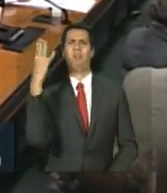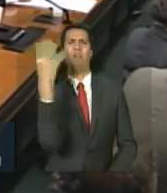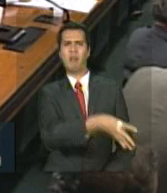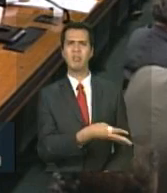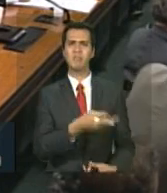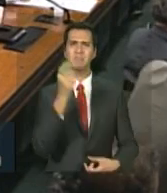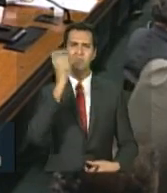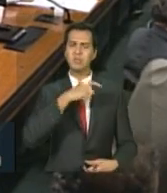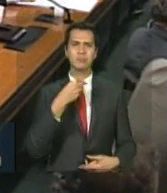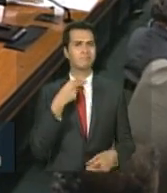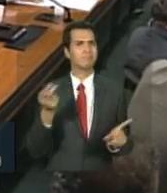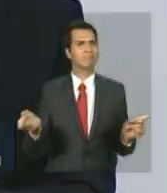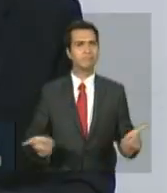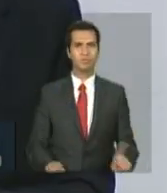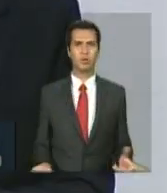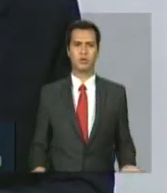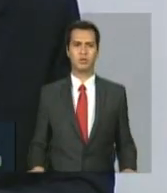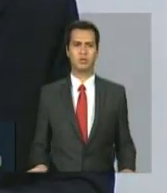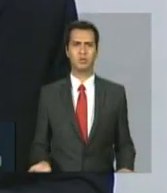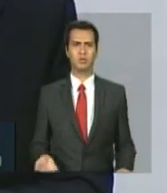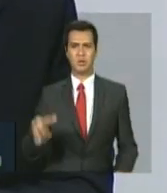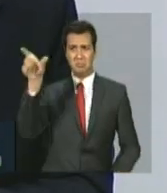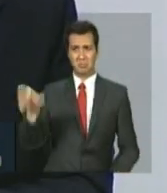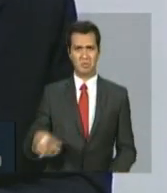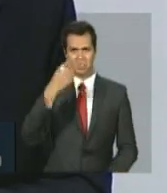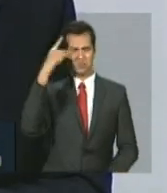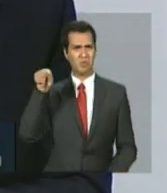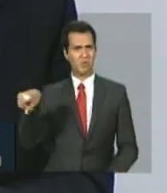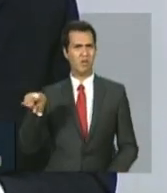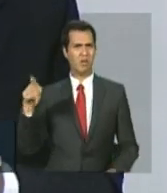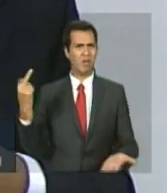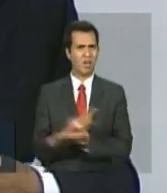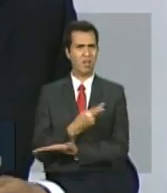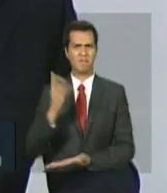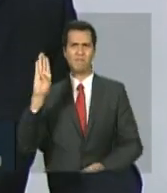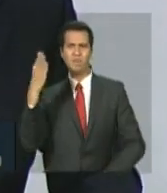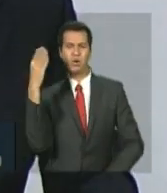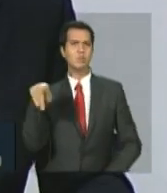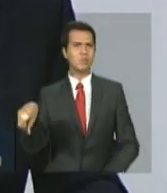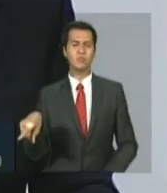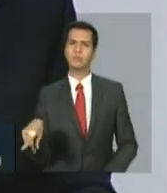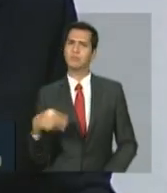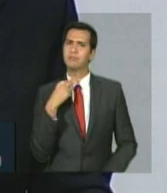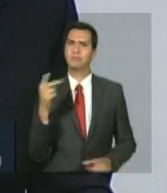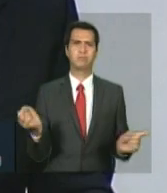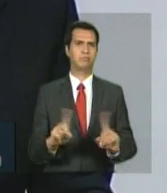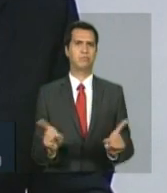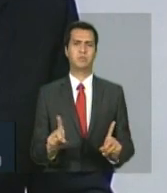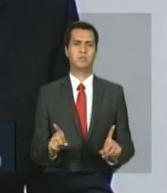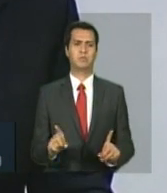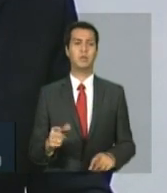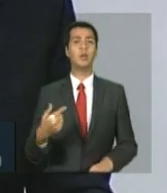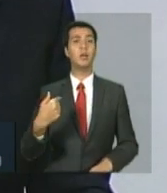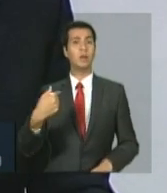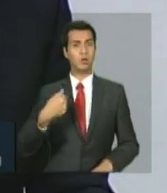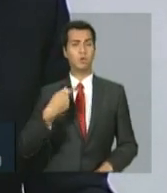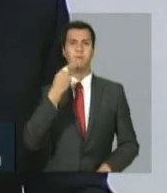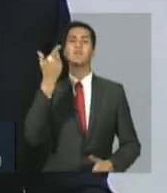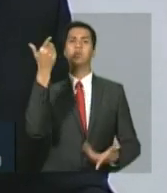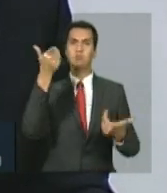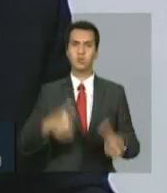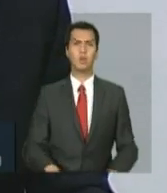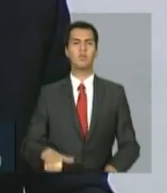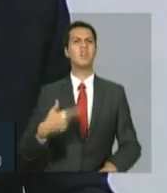de uma mentira apresentada por um farsante. Por isso, a minha decisão, reafirmo, é ir à última